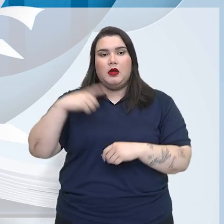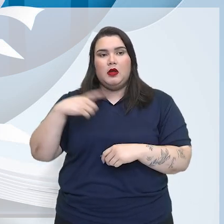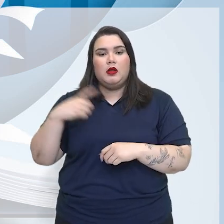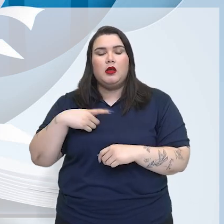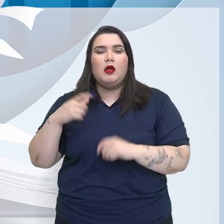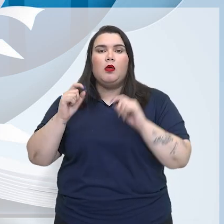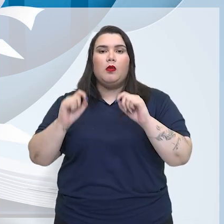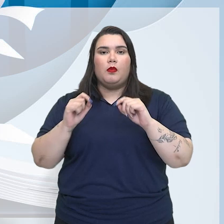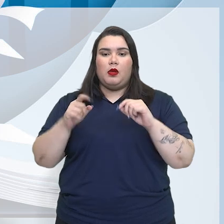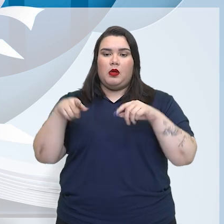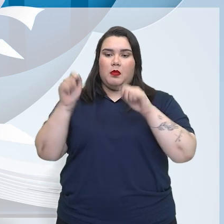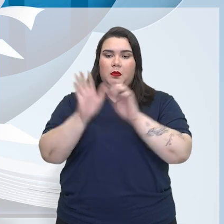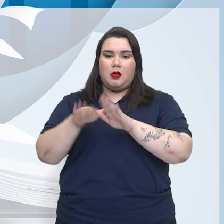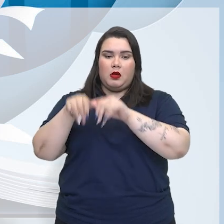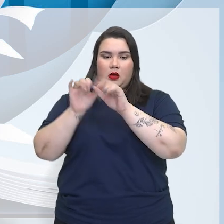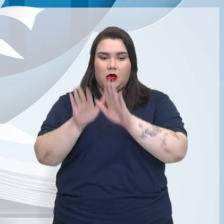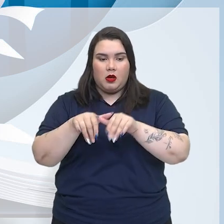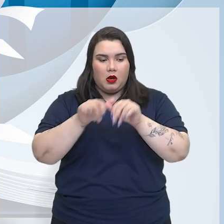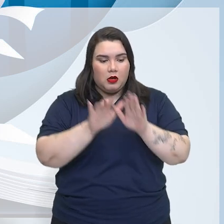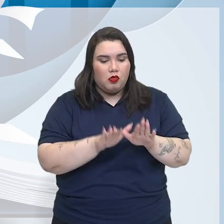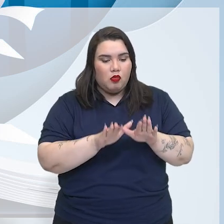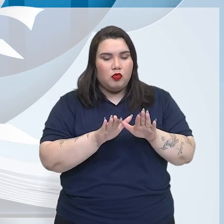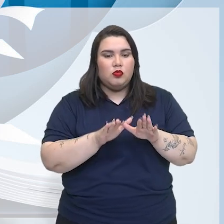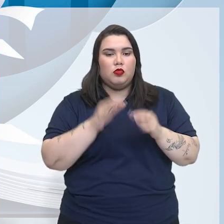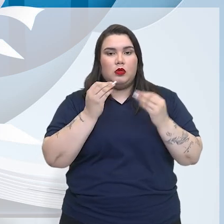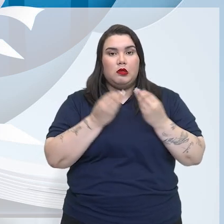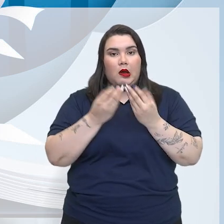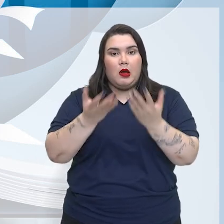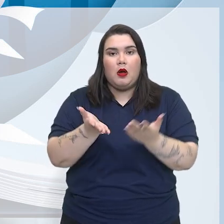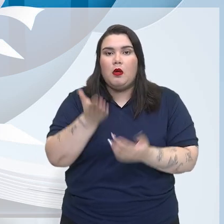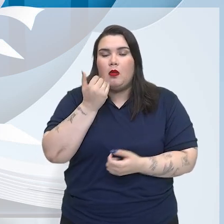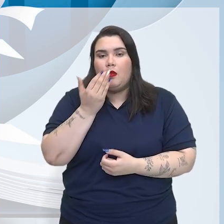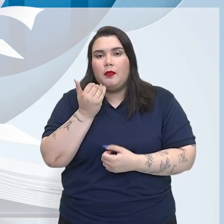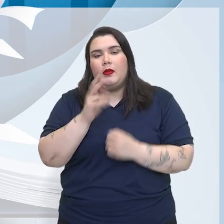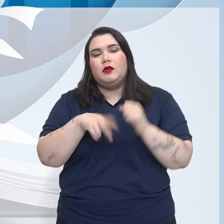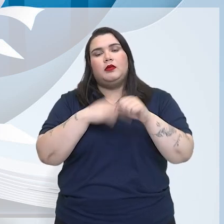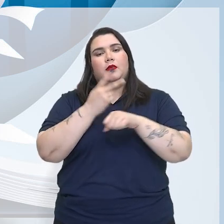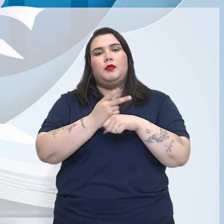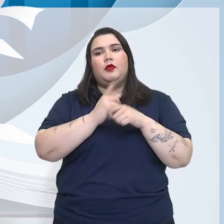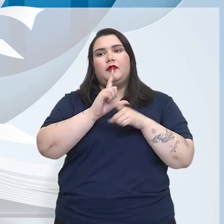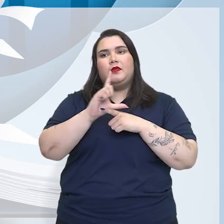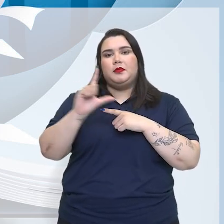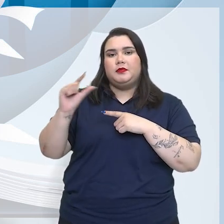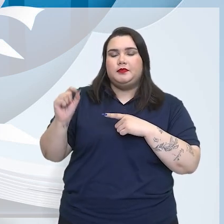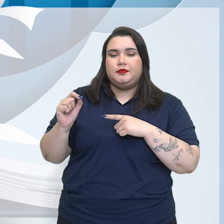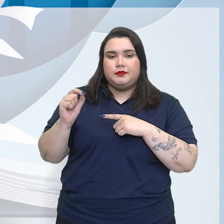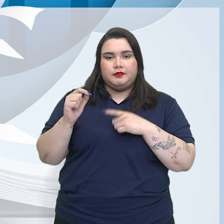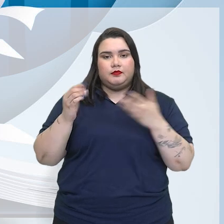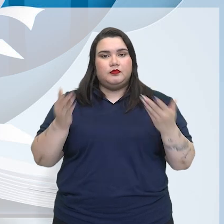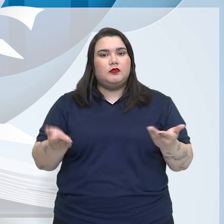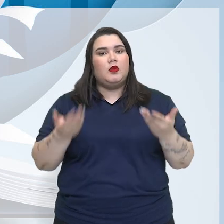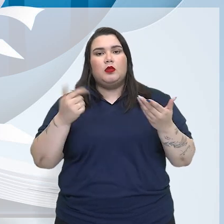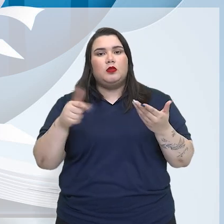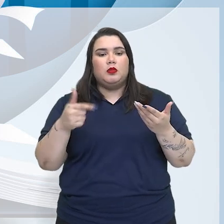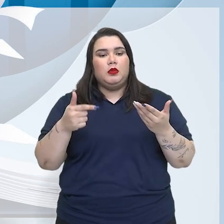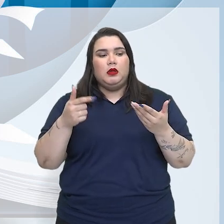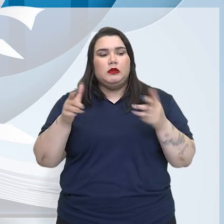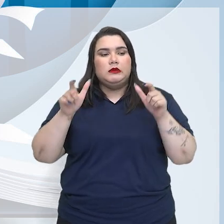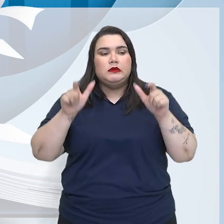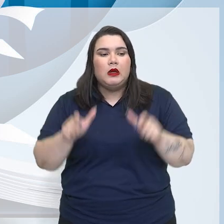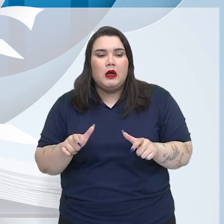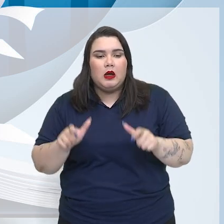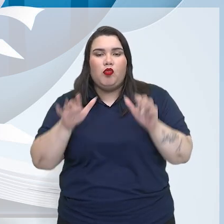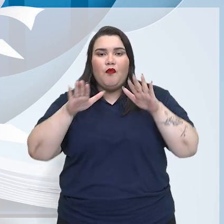pousam, comem do que lhe dão as mãos e continua e parte. Ele não tem um lugar certo